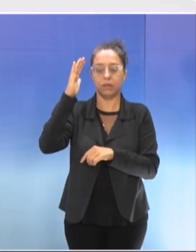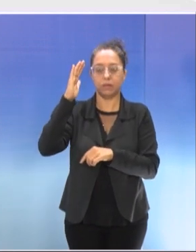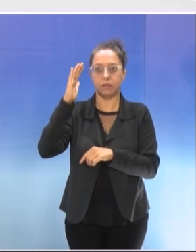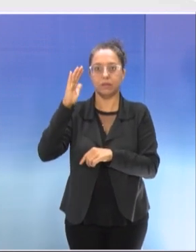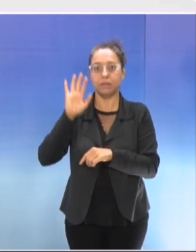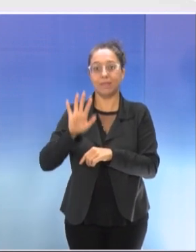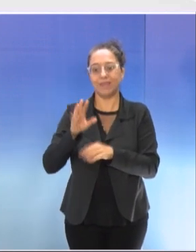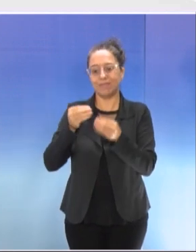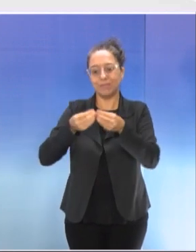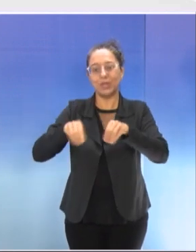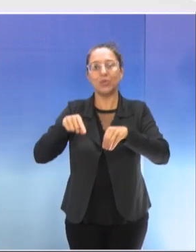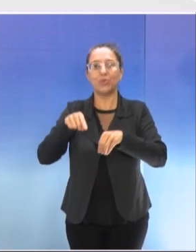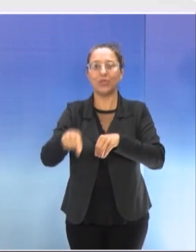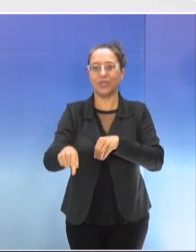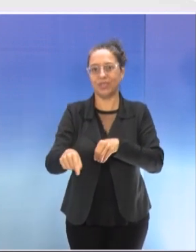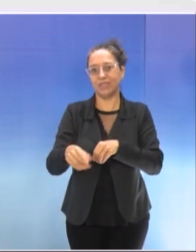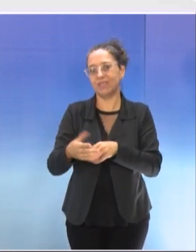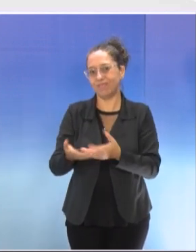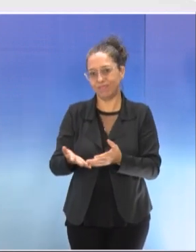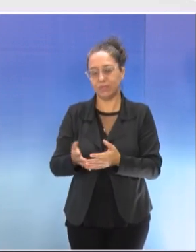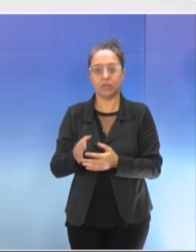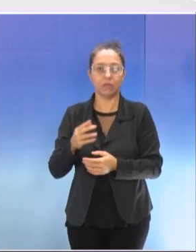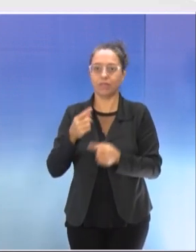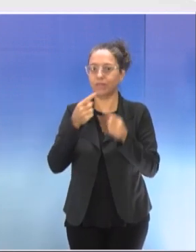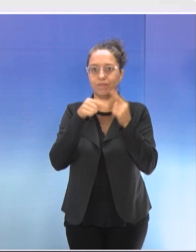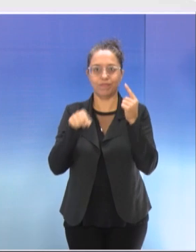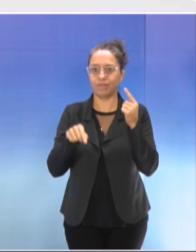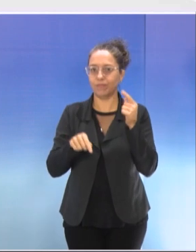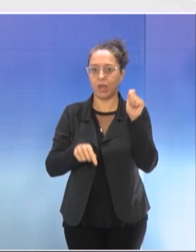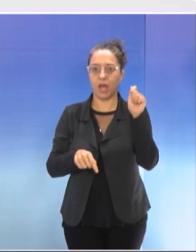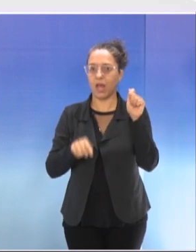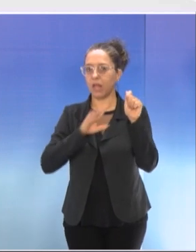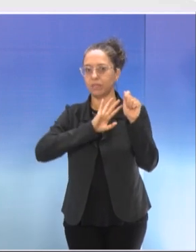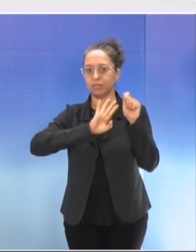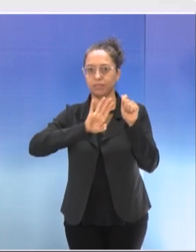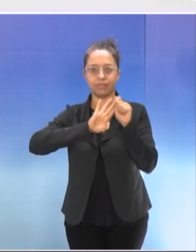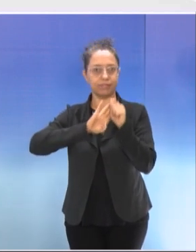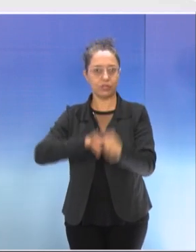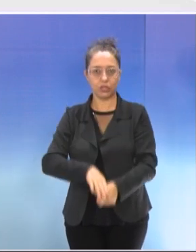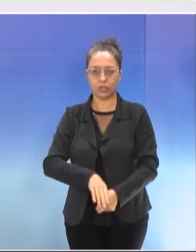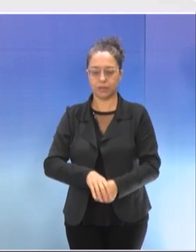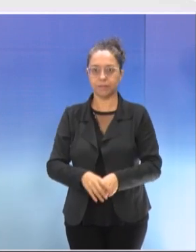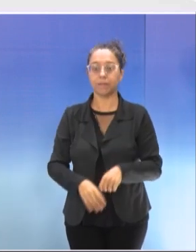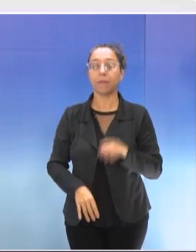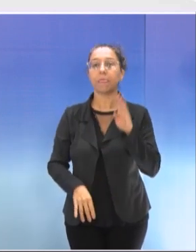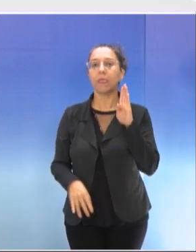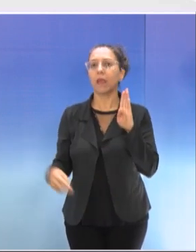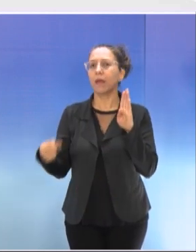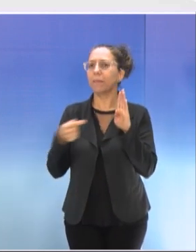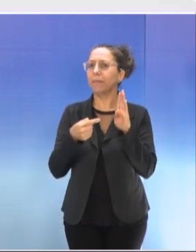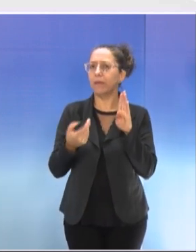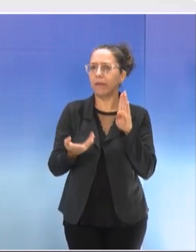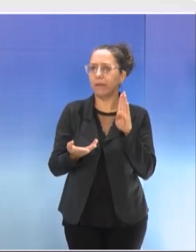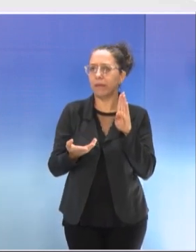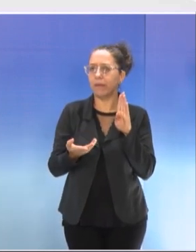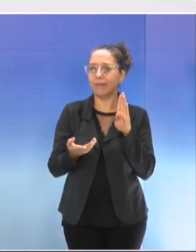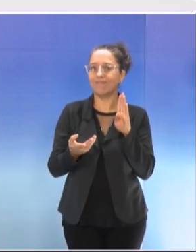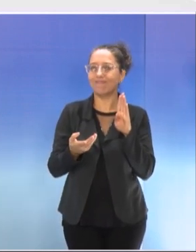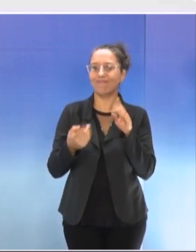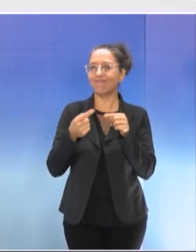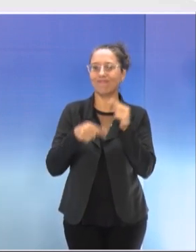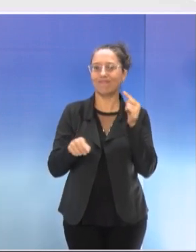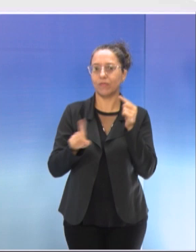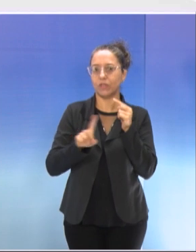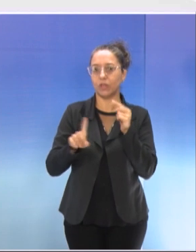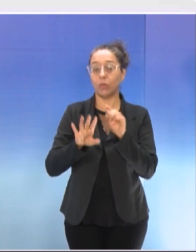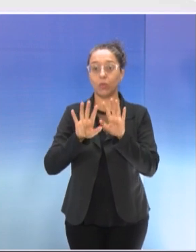a matéria-prima. Então já está descartada que não é a letra A. A letra B também é um distrator. Por